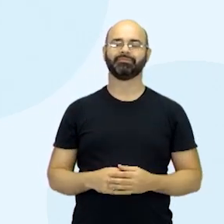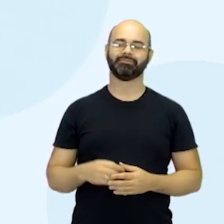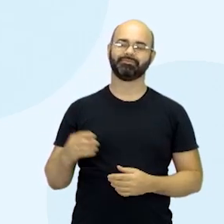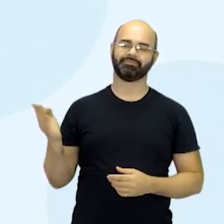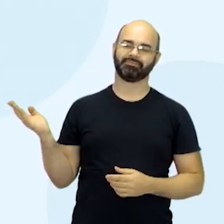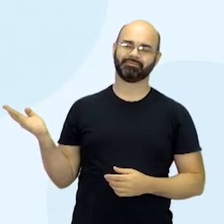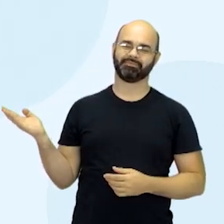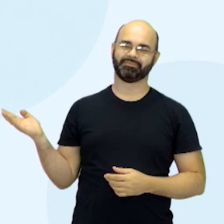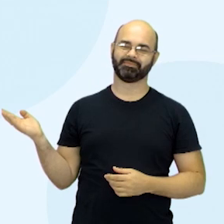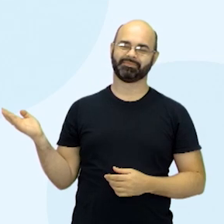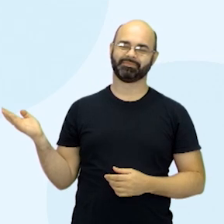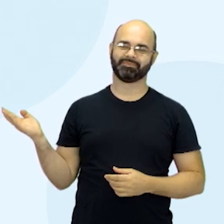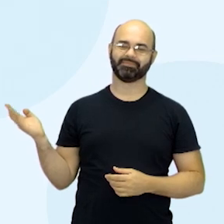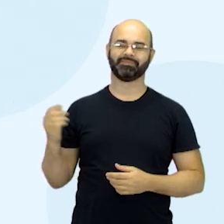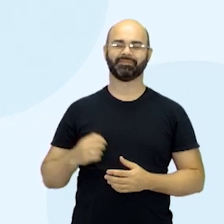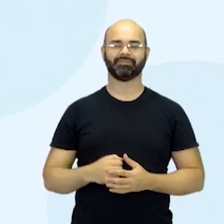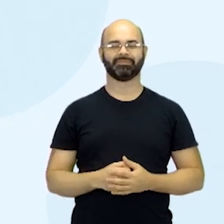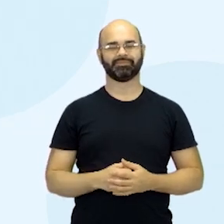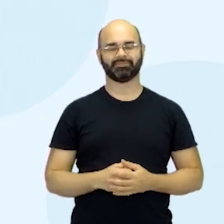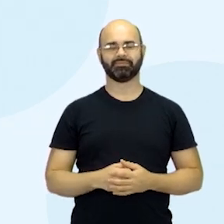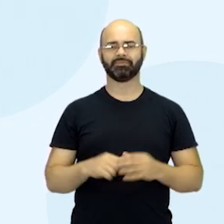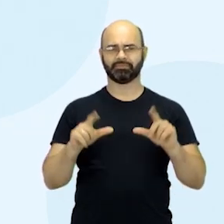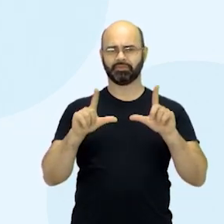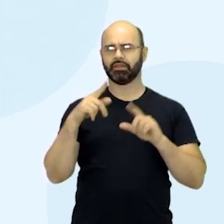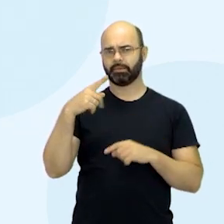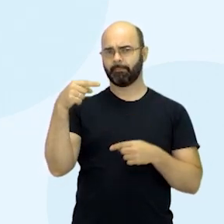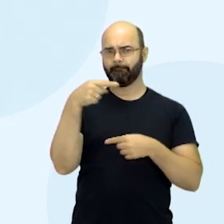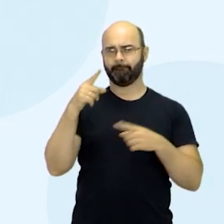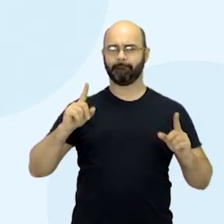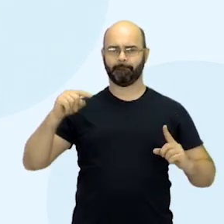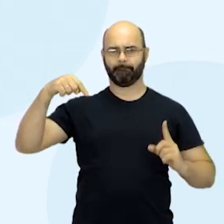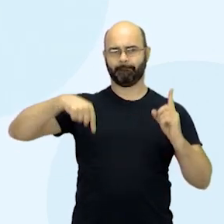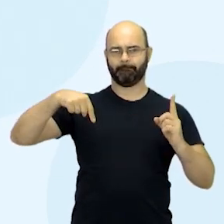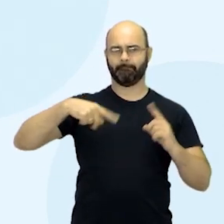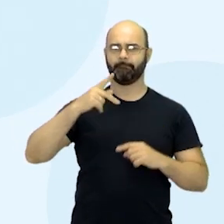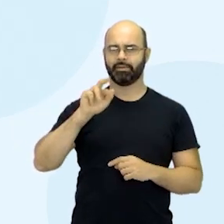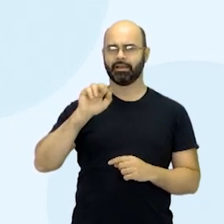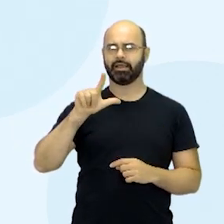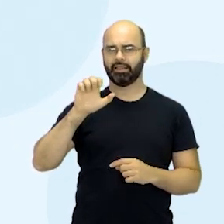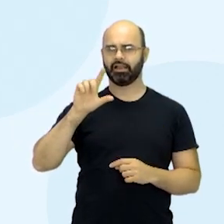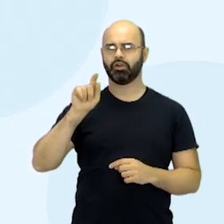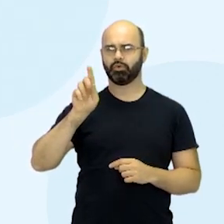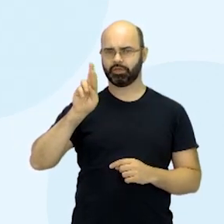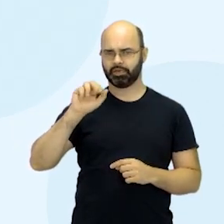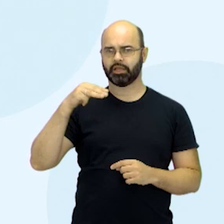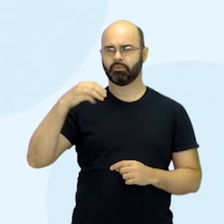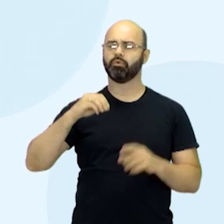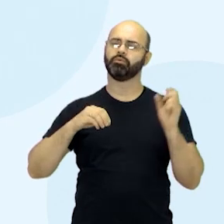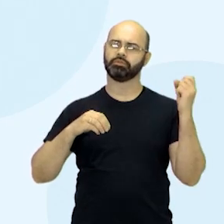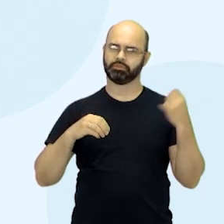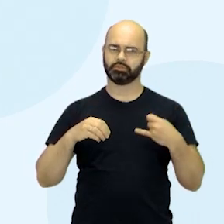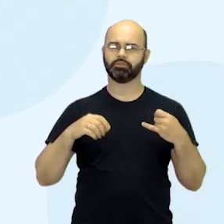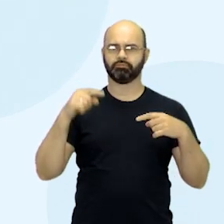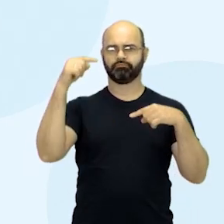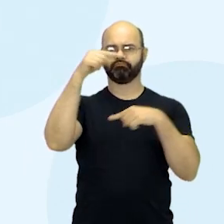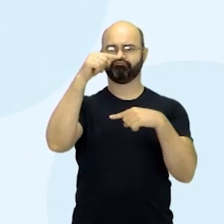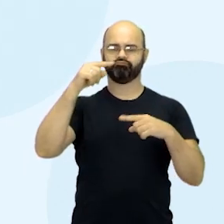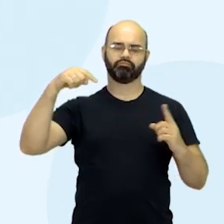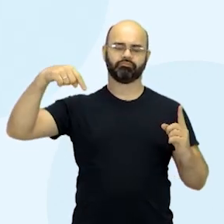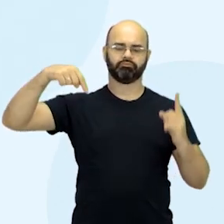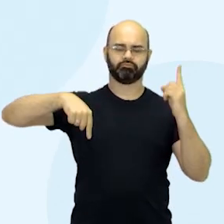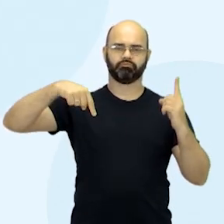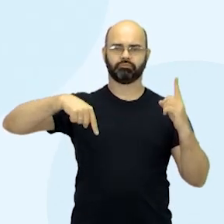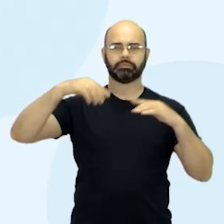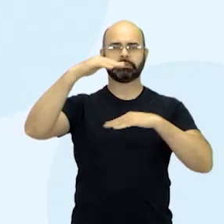quadrado, né? Então, vamos conferir, ó. Ele é um paralelogramo? Sim. Sim, ele tem 4 lados, 2 pares de pares. lados paralelos, né? O